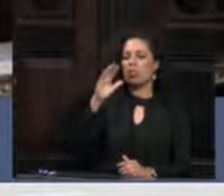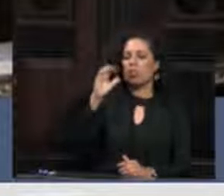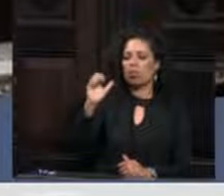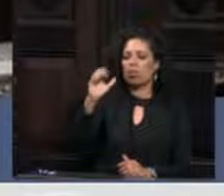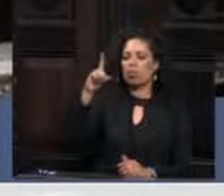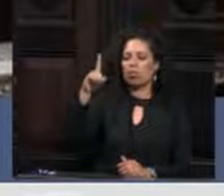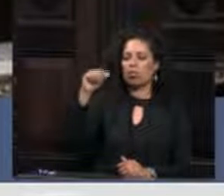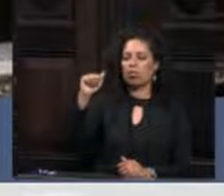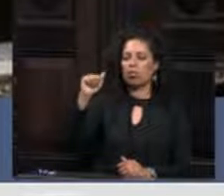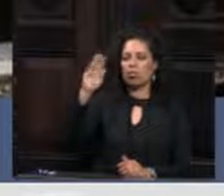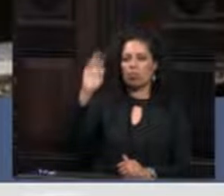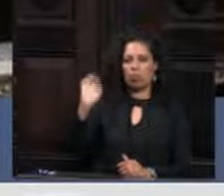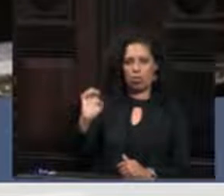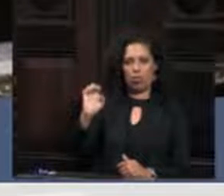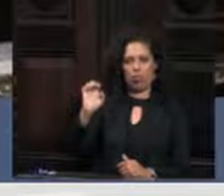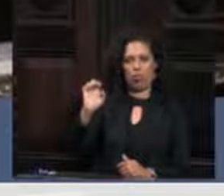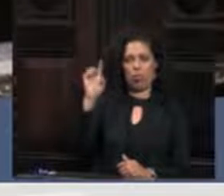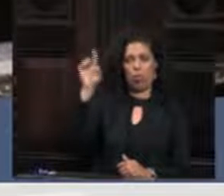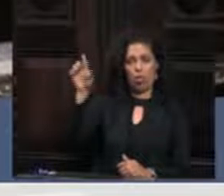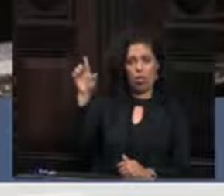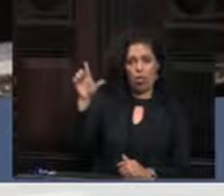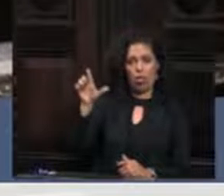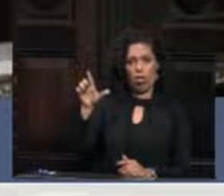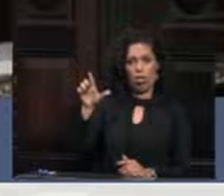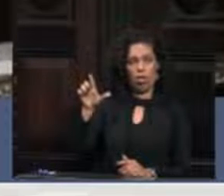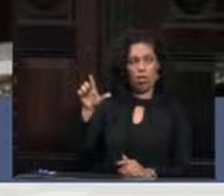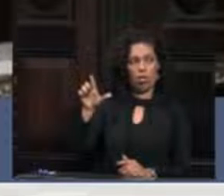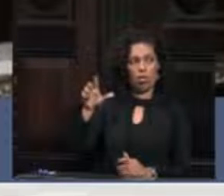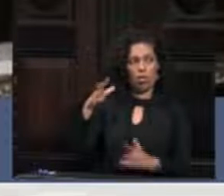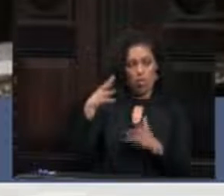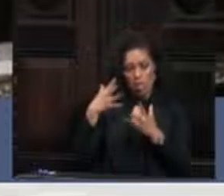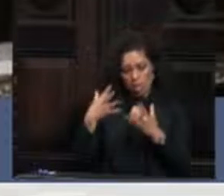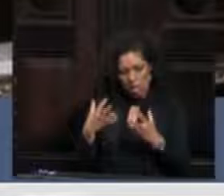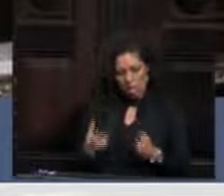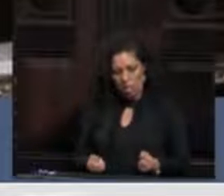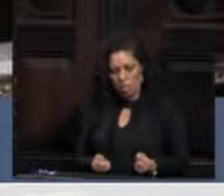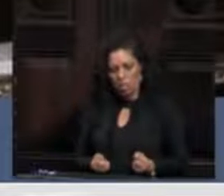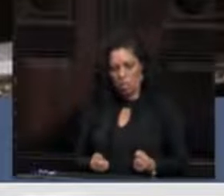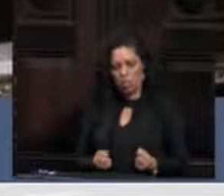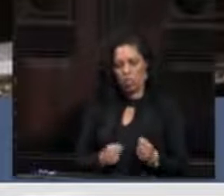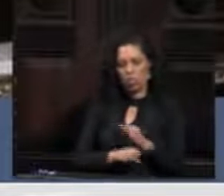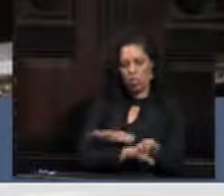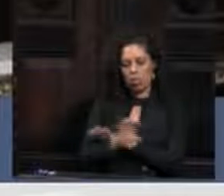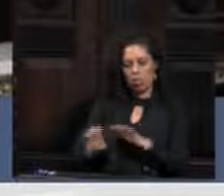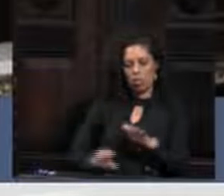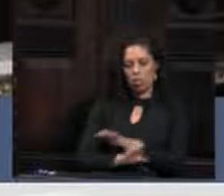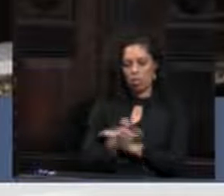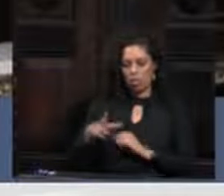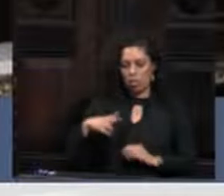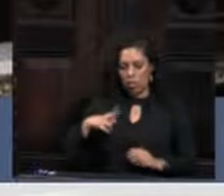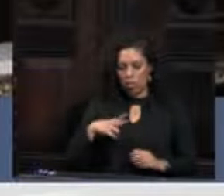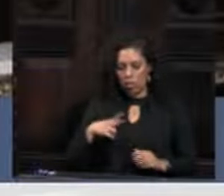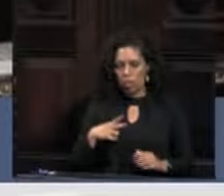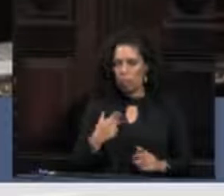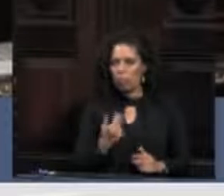que não pode ser submetida à exigência do lucro. Mas mesmo assim,